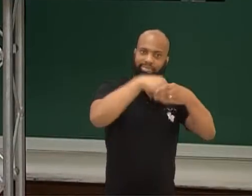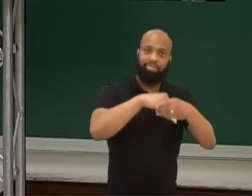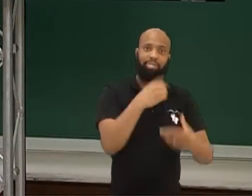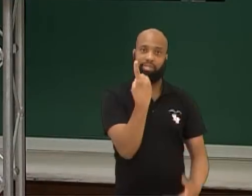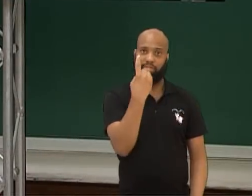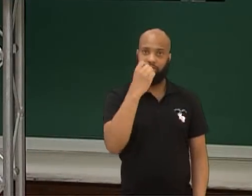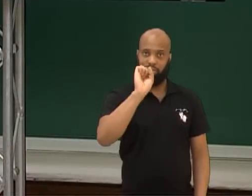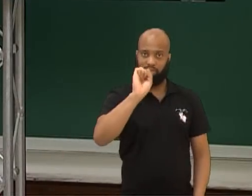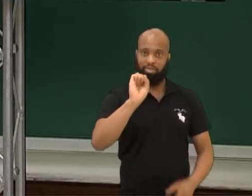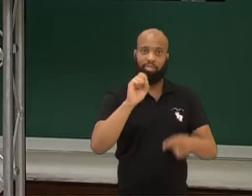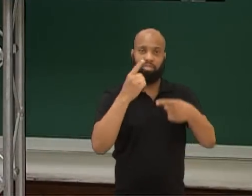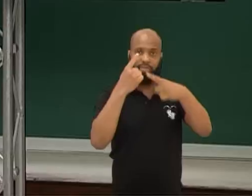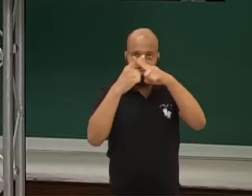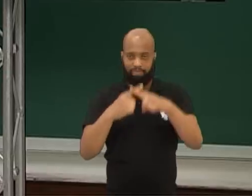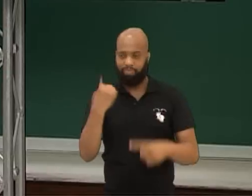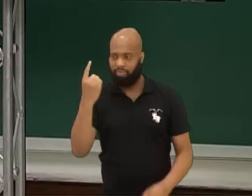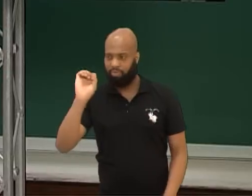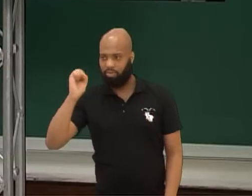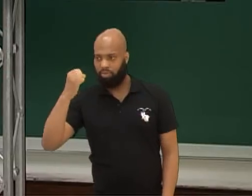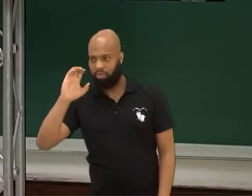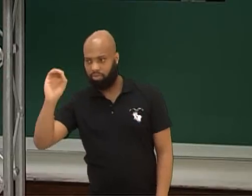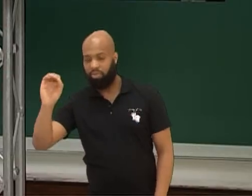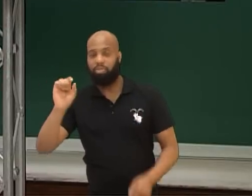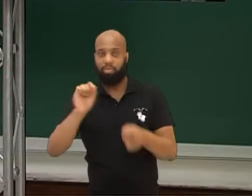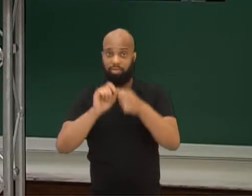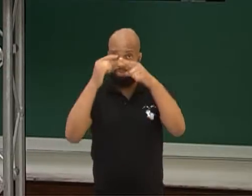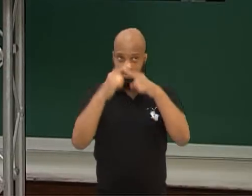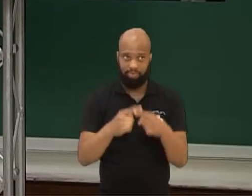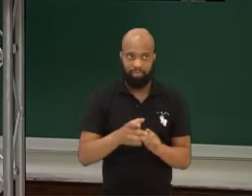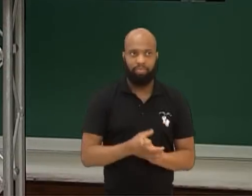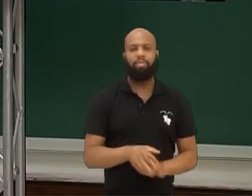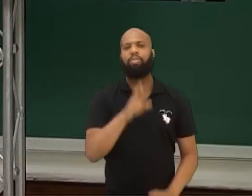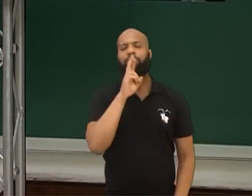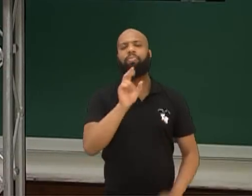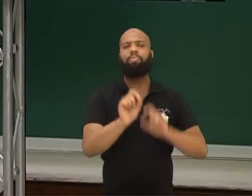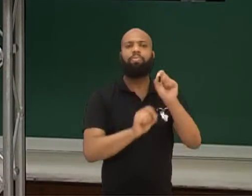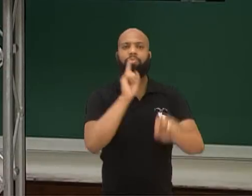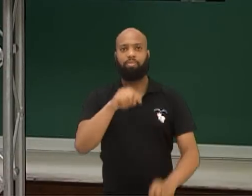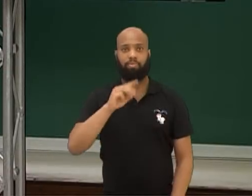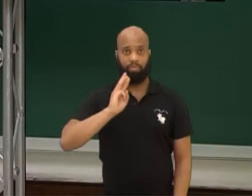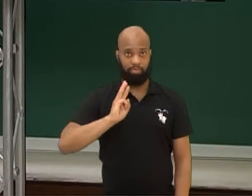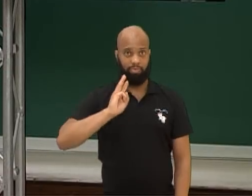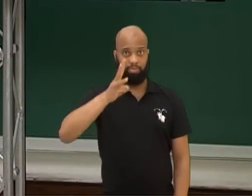vezes 180, eu vou fazer essa conta de vezes aqui. Quanto que me dá a resposta?